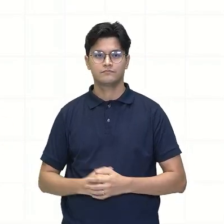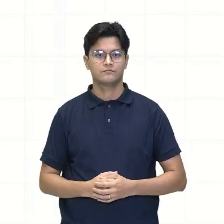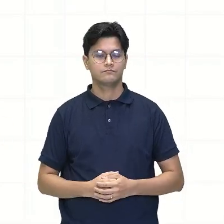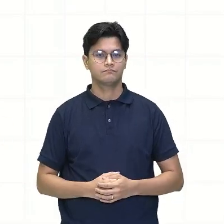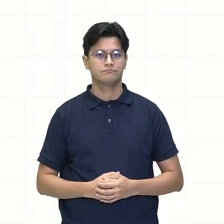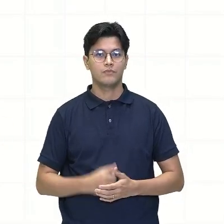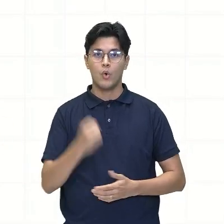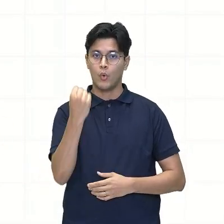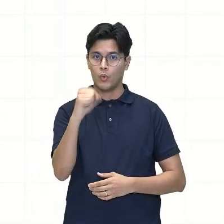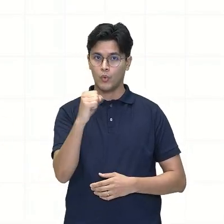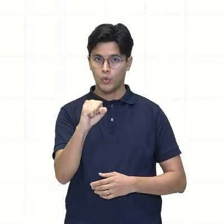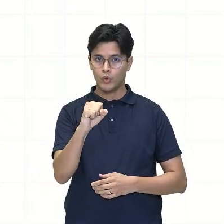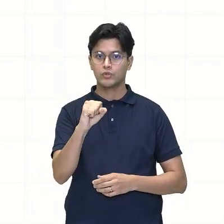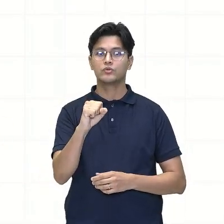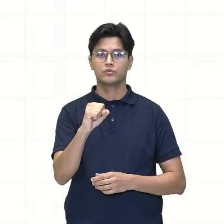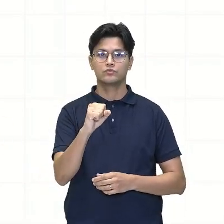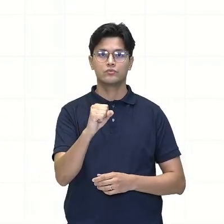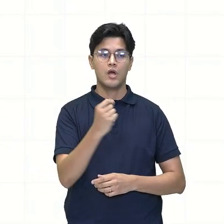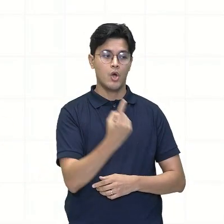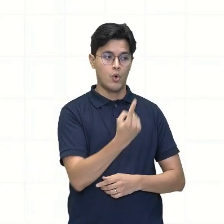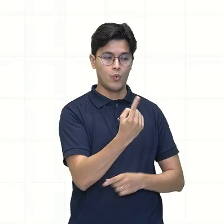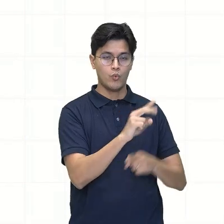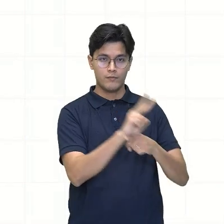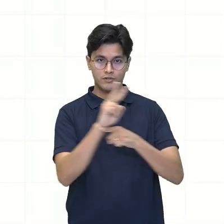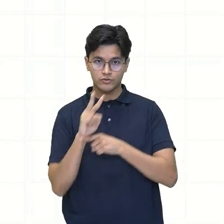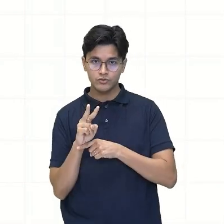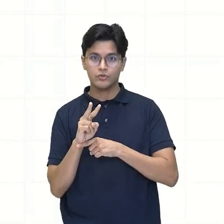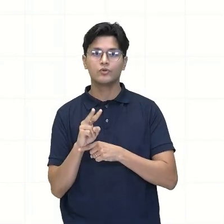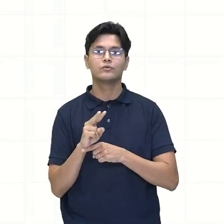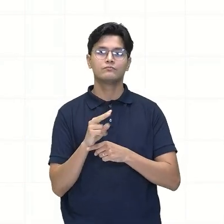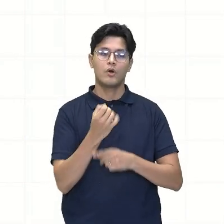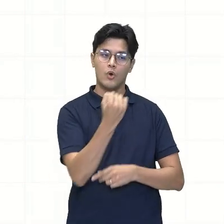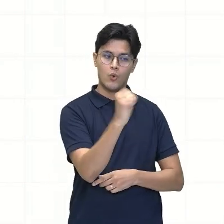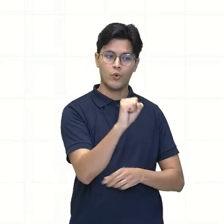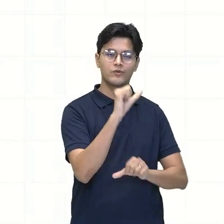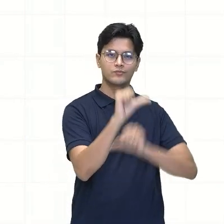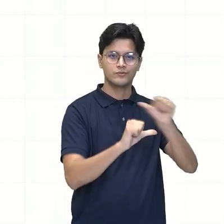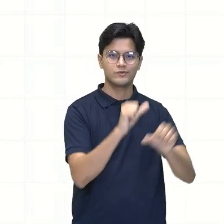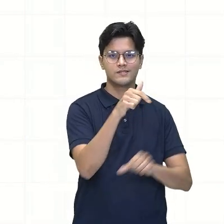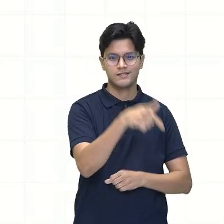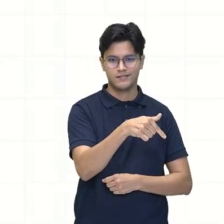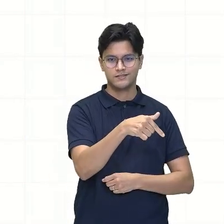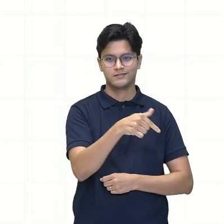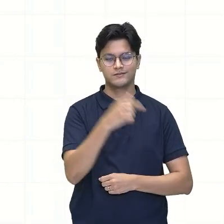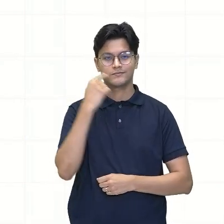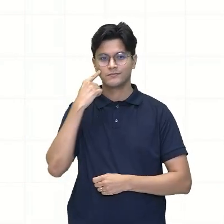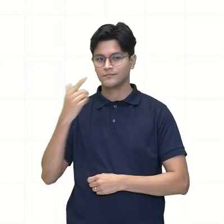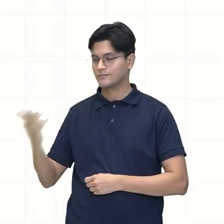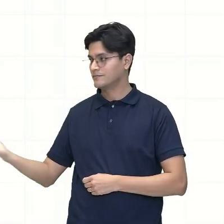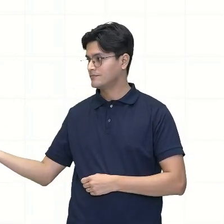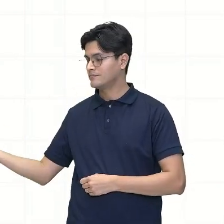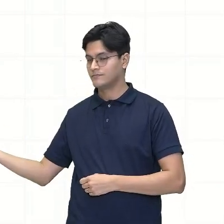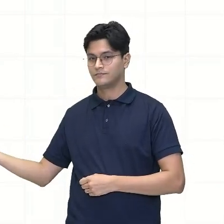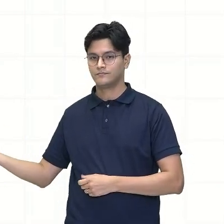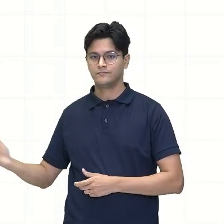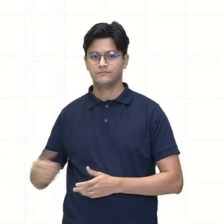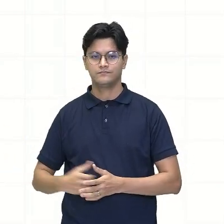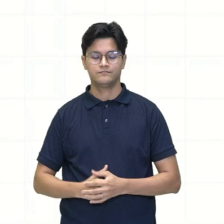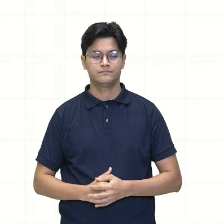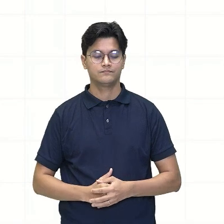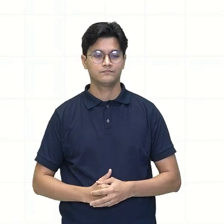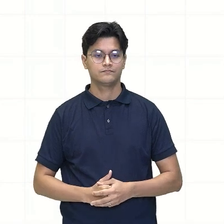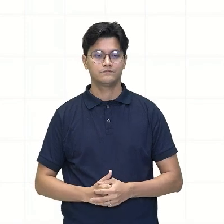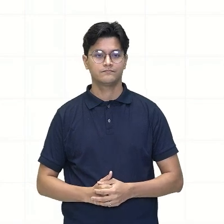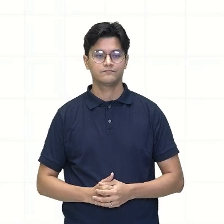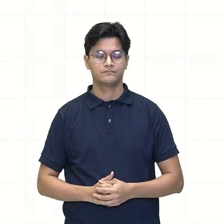7. Aqui vai ficar valendo 10, mas a gente precisa emprestar, então aqui vai ficar valendo 9 e